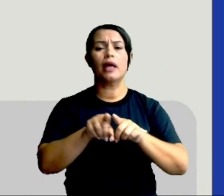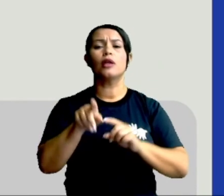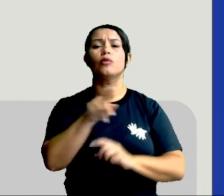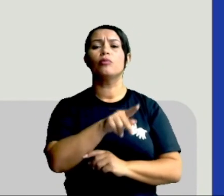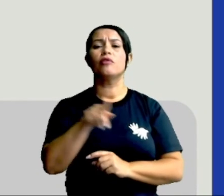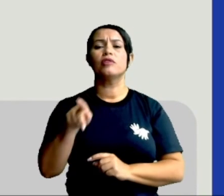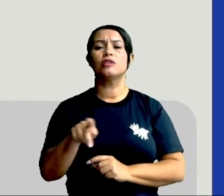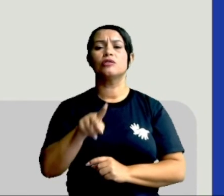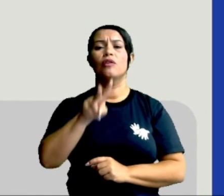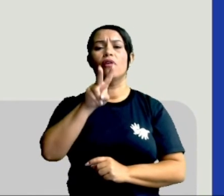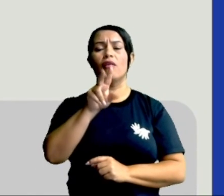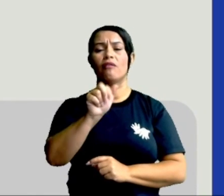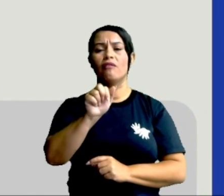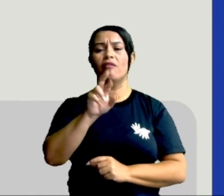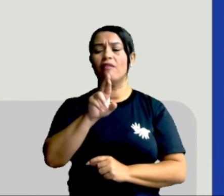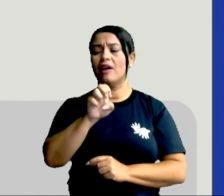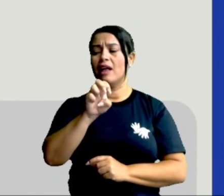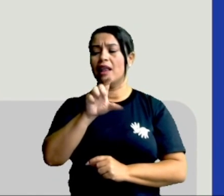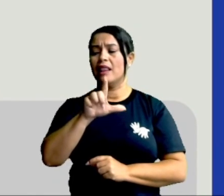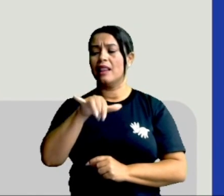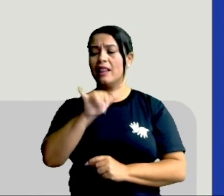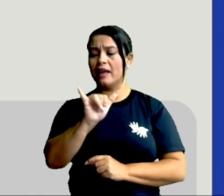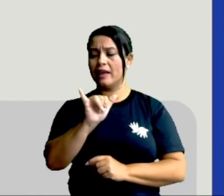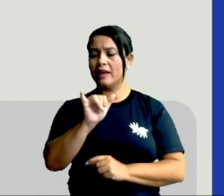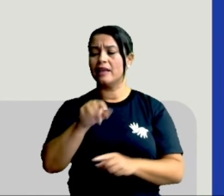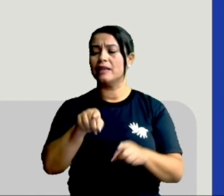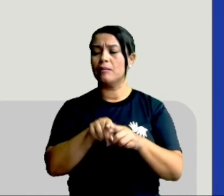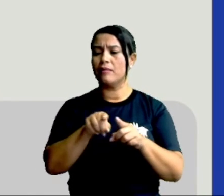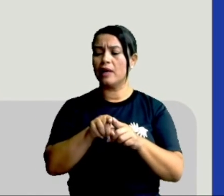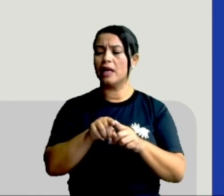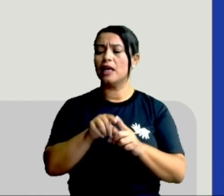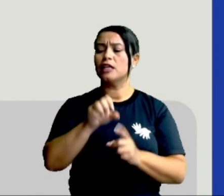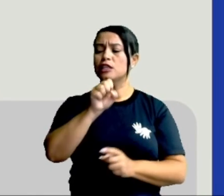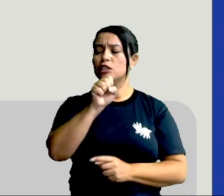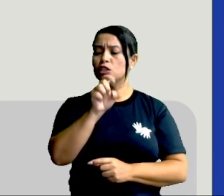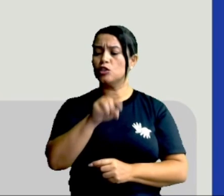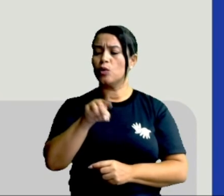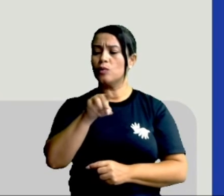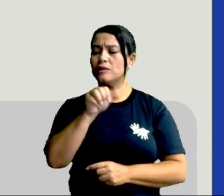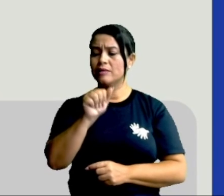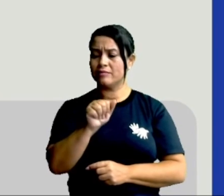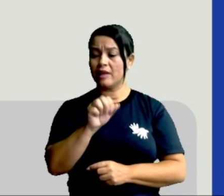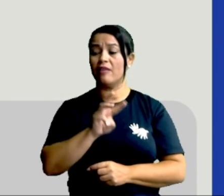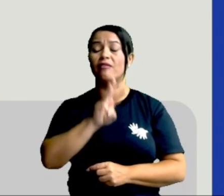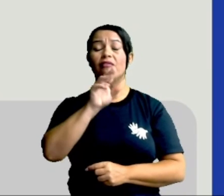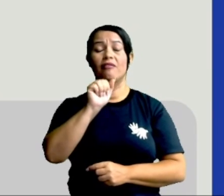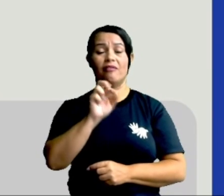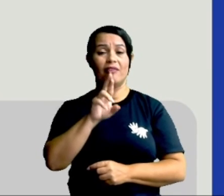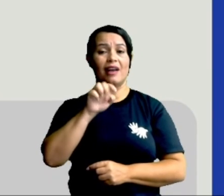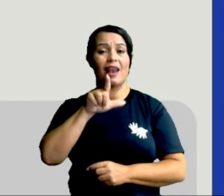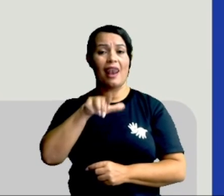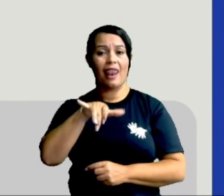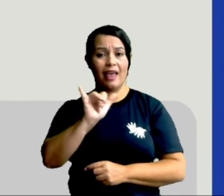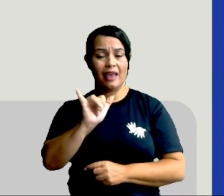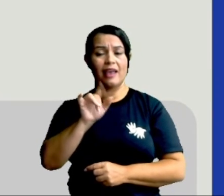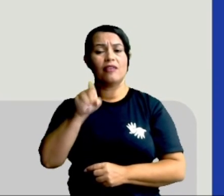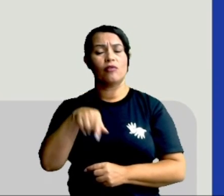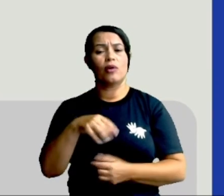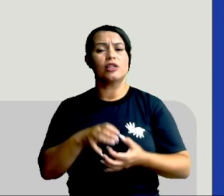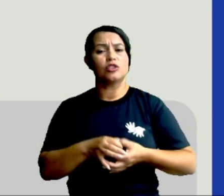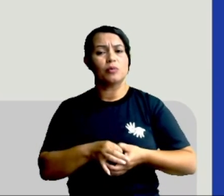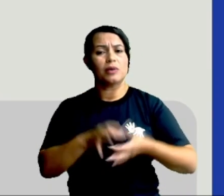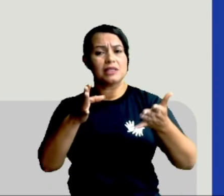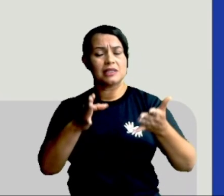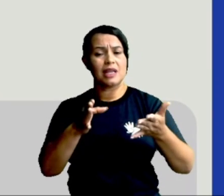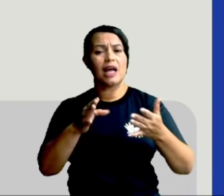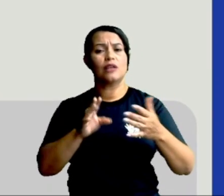Souza. Então é importante que a gente diga isso, que foi disponibilizado, não é, no site da Brasil